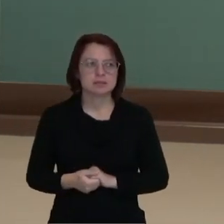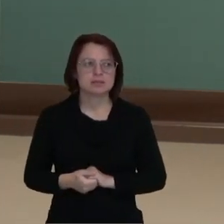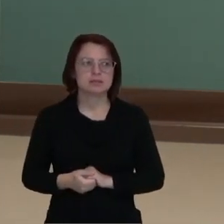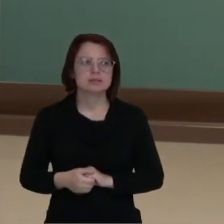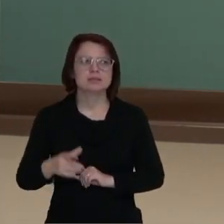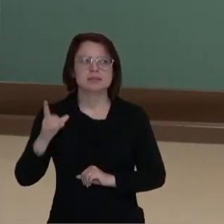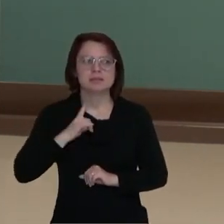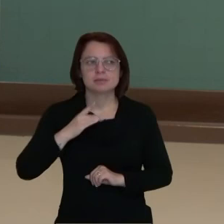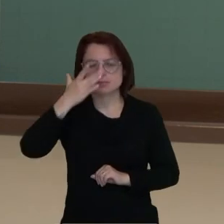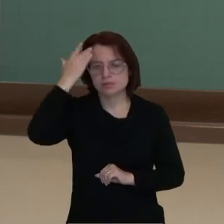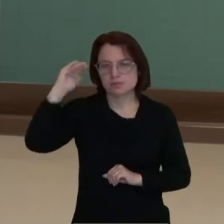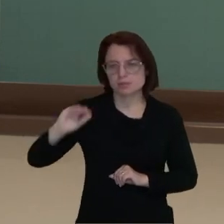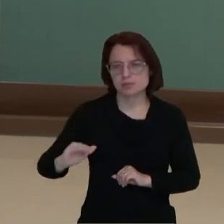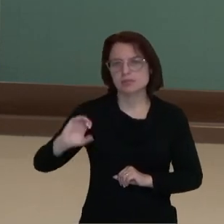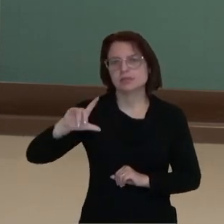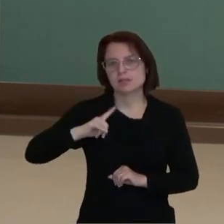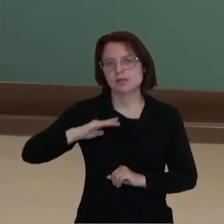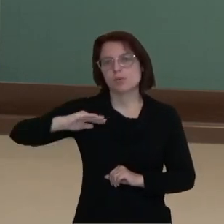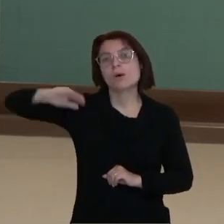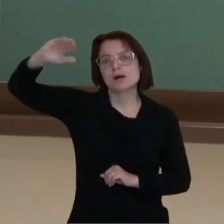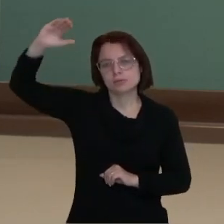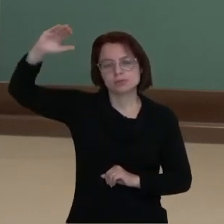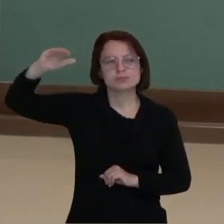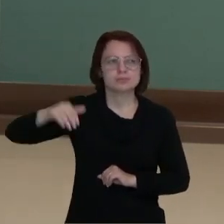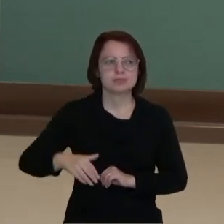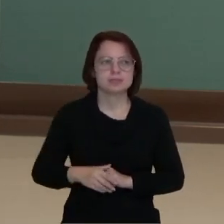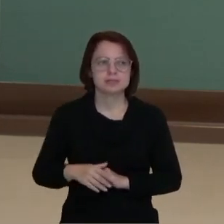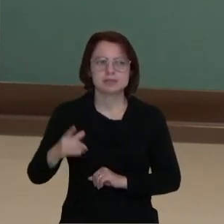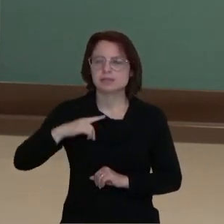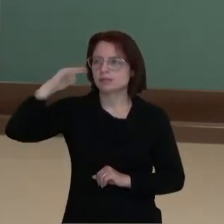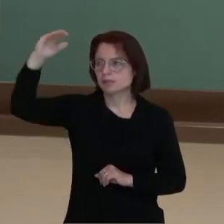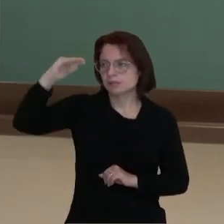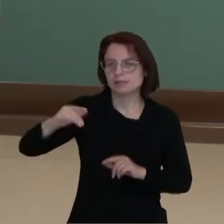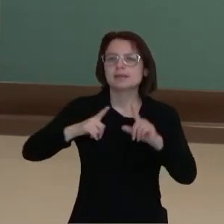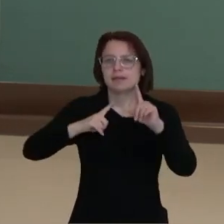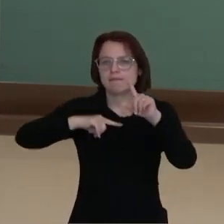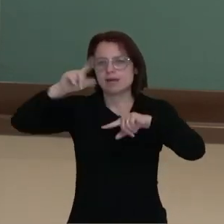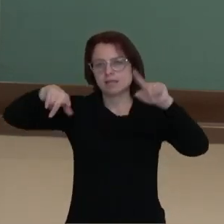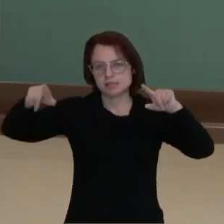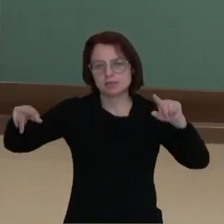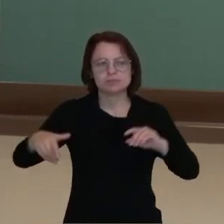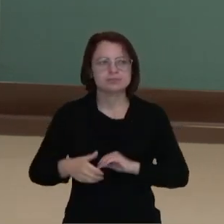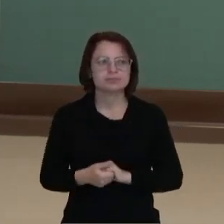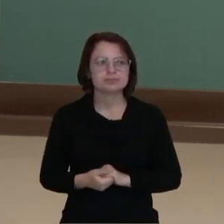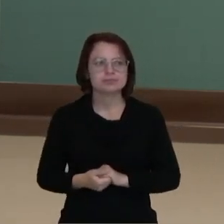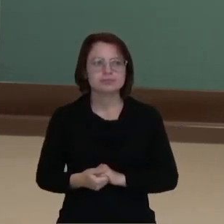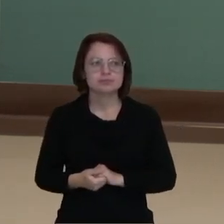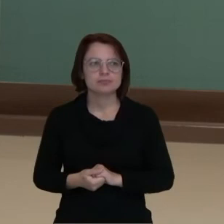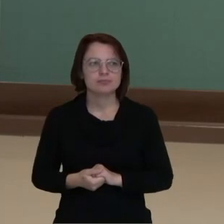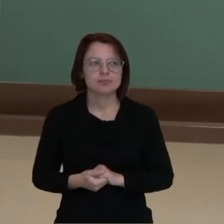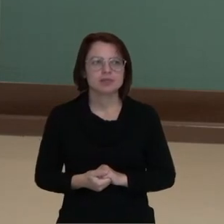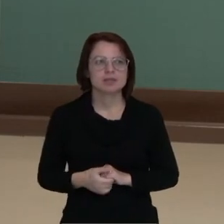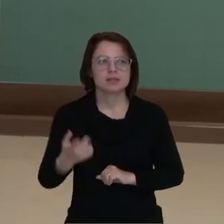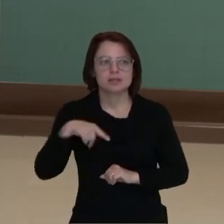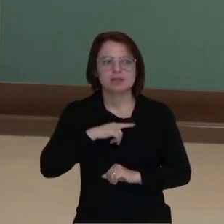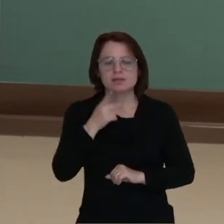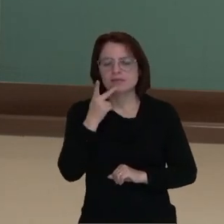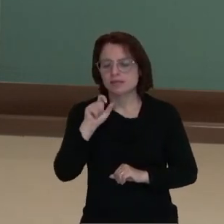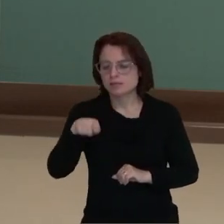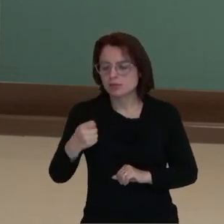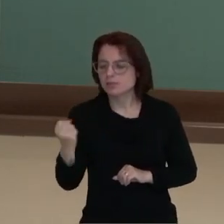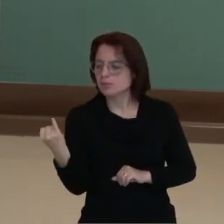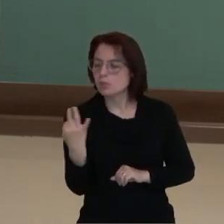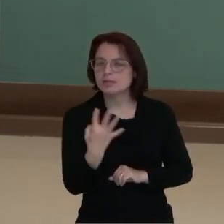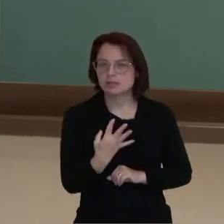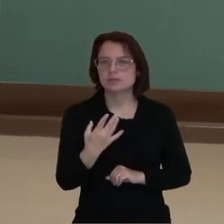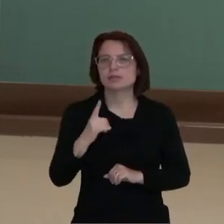baixinhos e temos os altos. E tem todas essas variações aqui. Então, quando a gente fala em quantitativa, quer dizer que eu